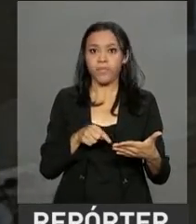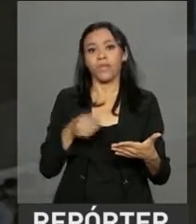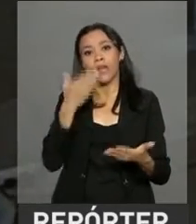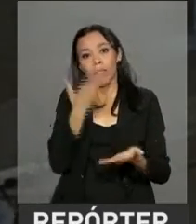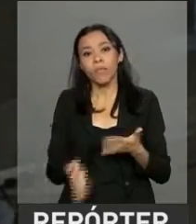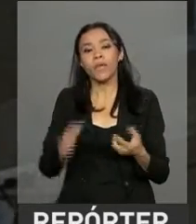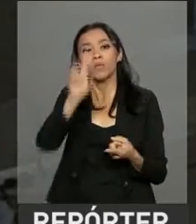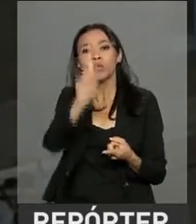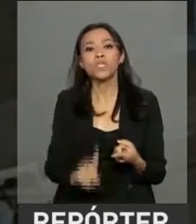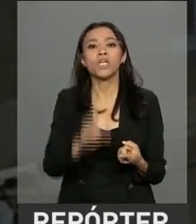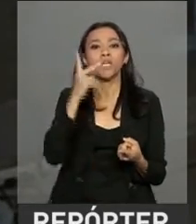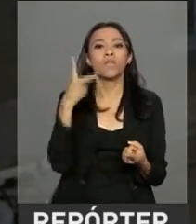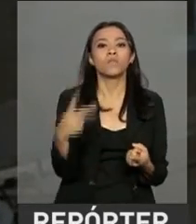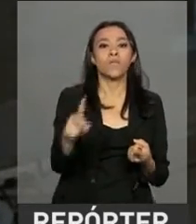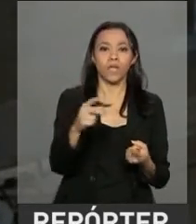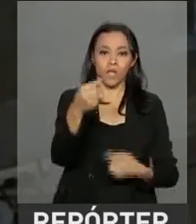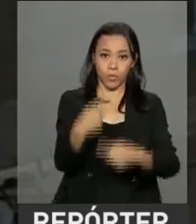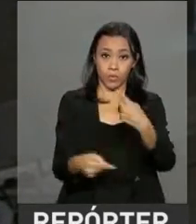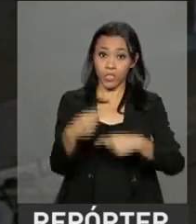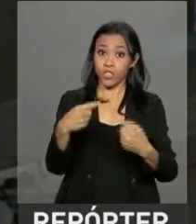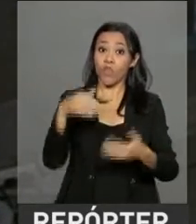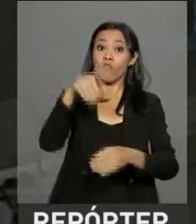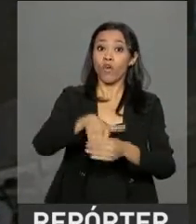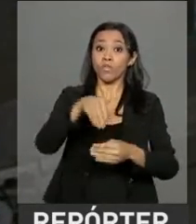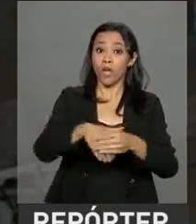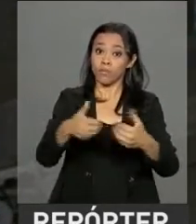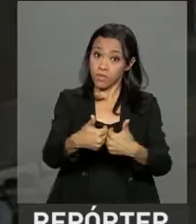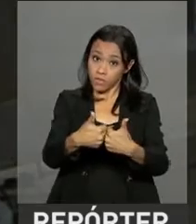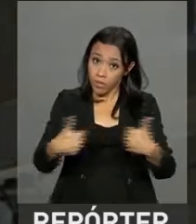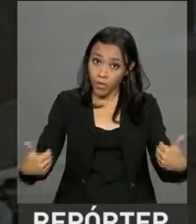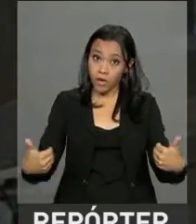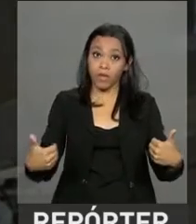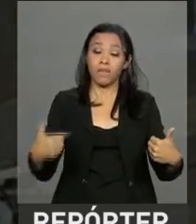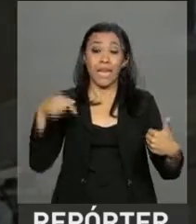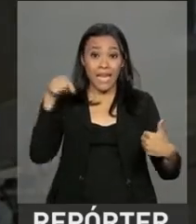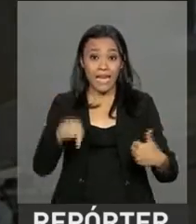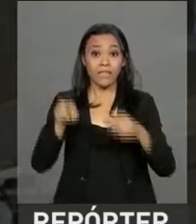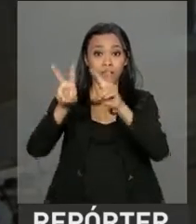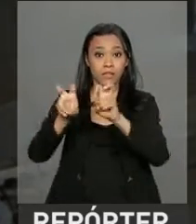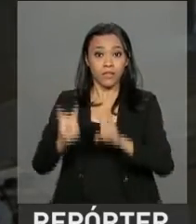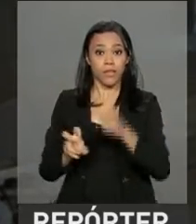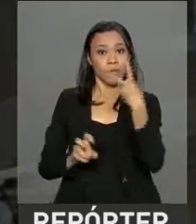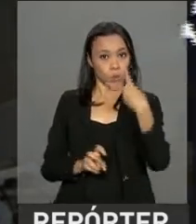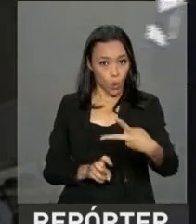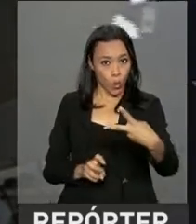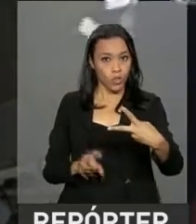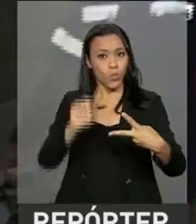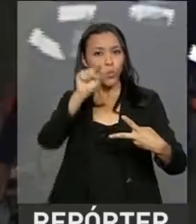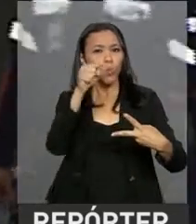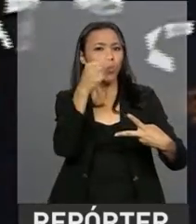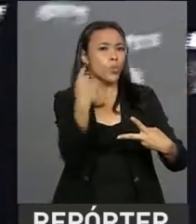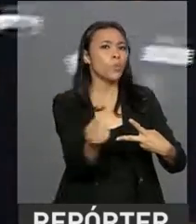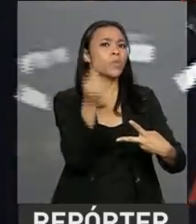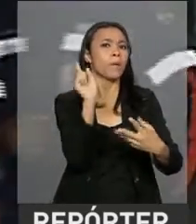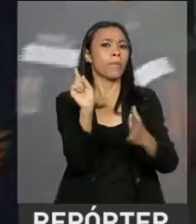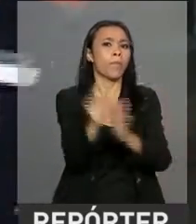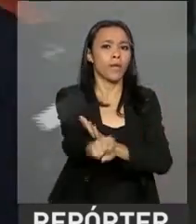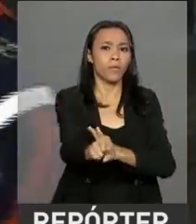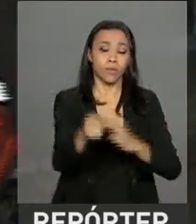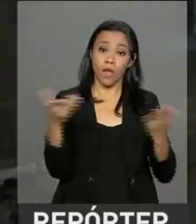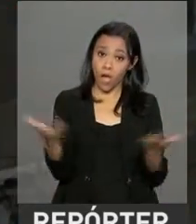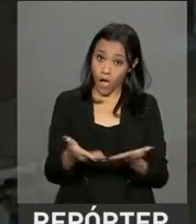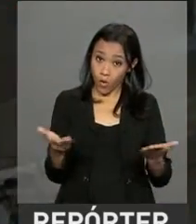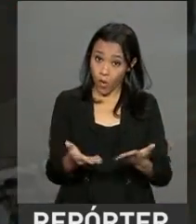direitos políticos dela sejam votados separados. Esses dois temas estão em uma única pergunta. Os senadores agora